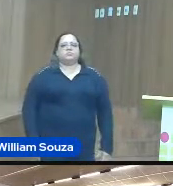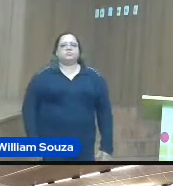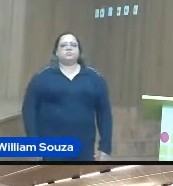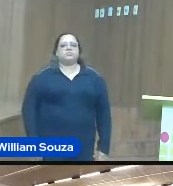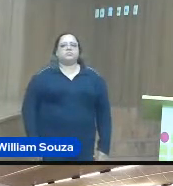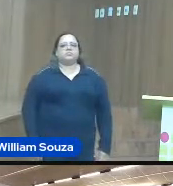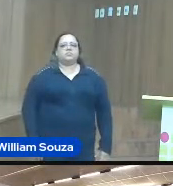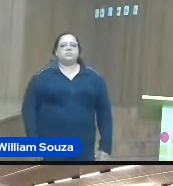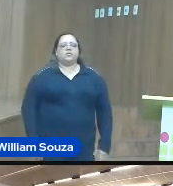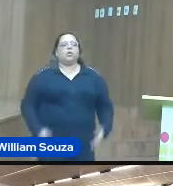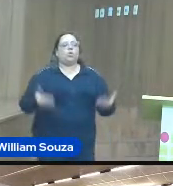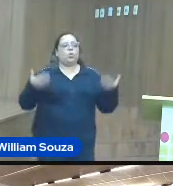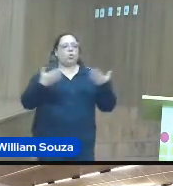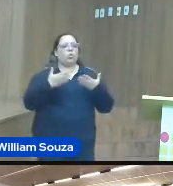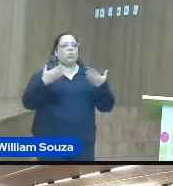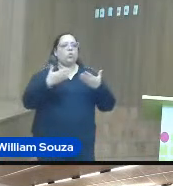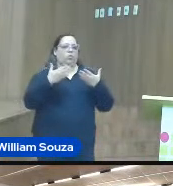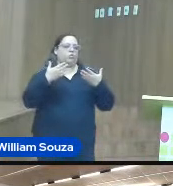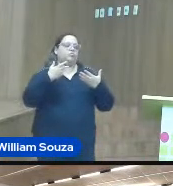a gente vai falar aqui. Então,